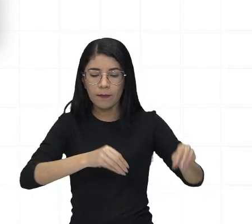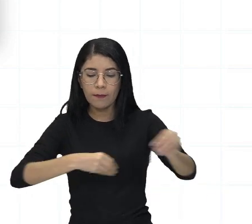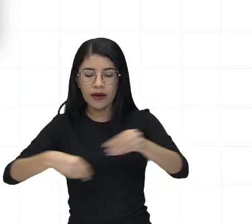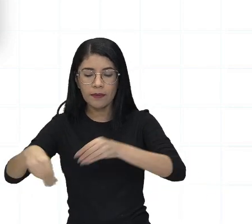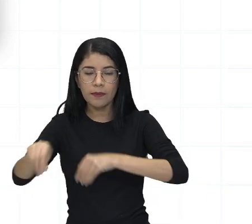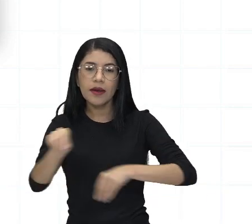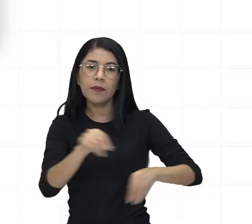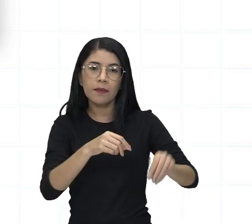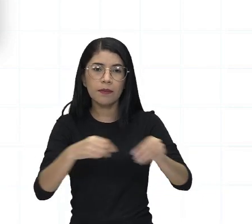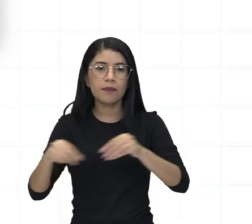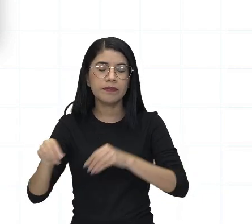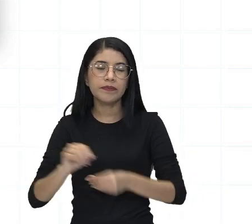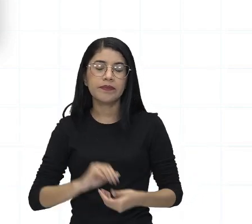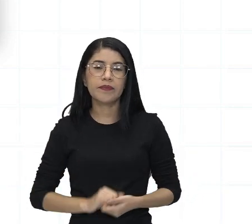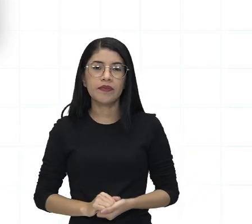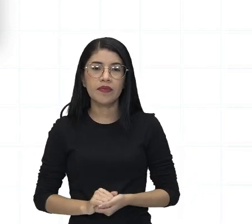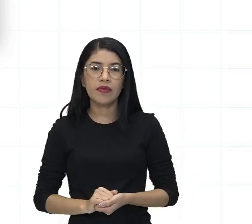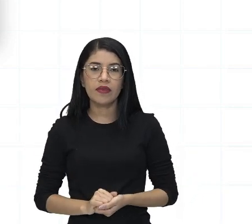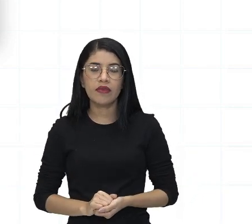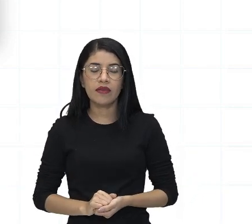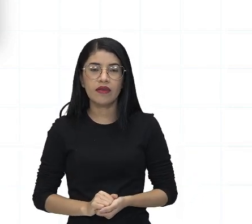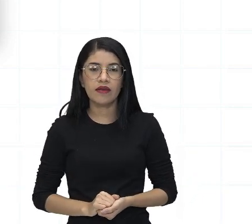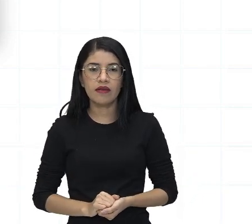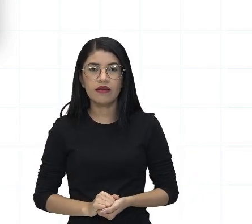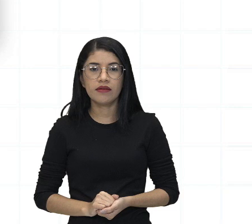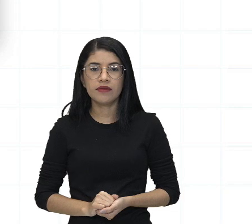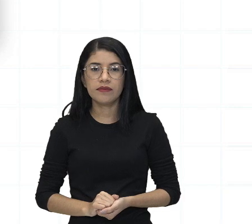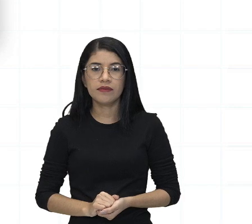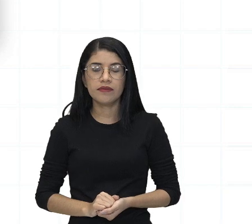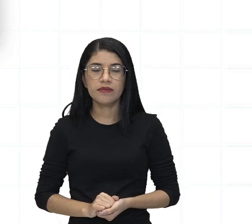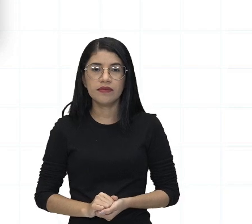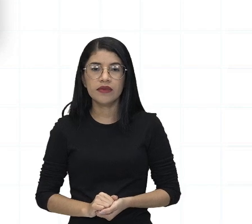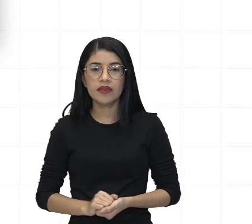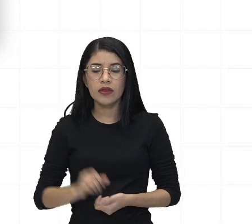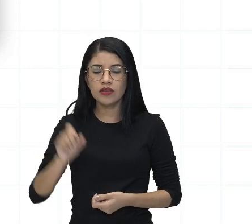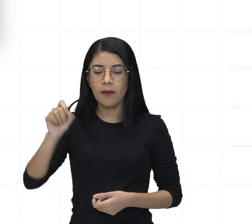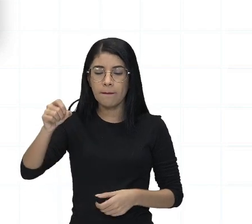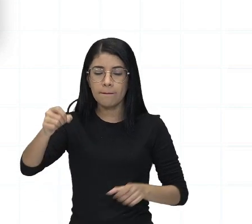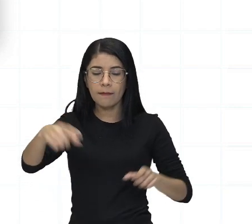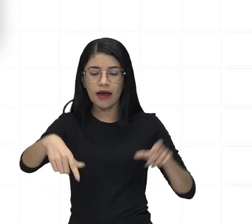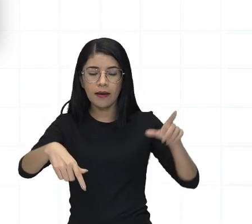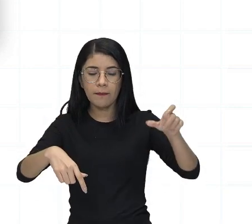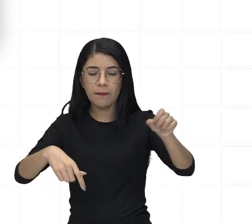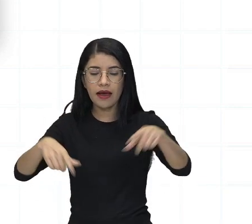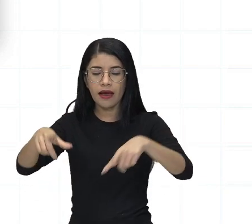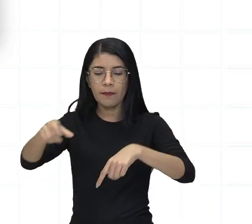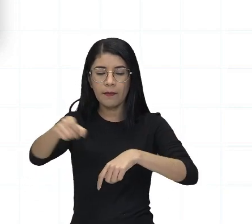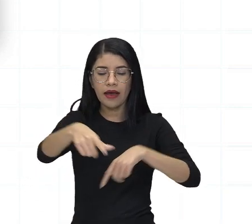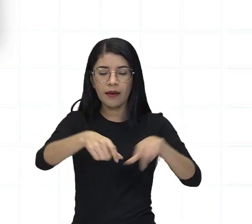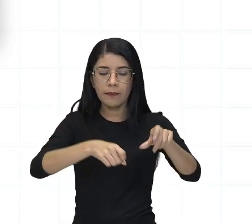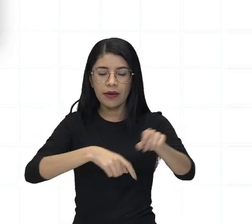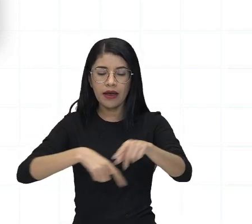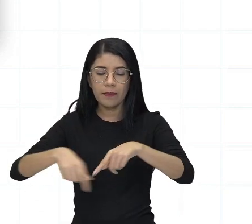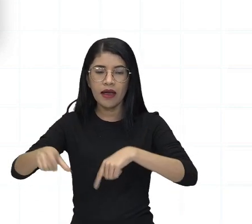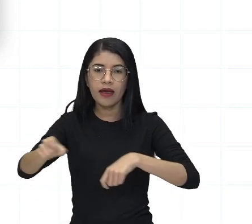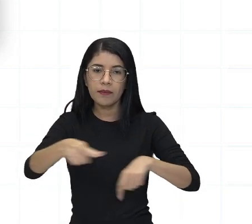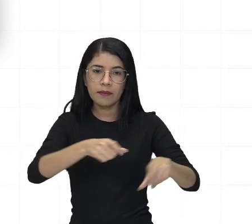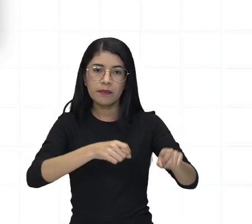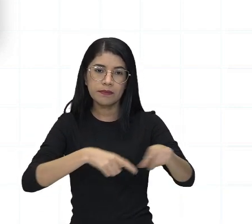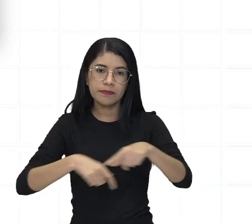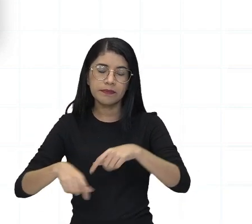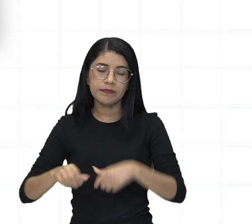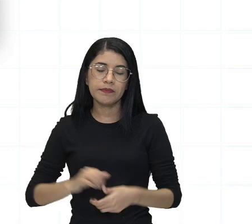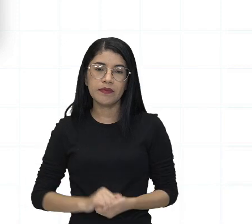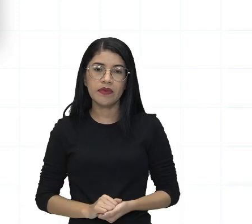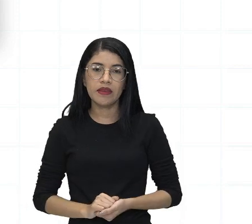tinta na tela, certo? E gotejava, fazia gotejamento. Então,